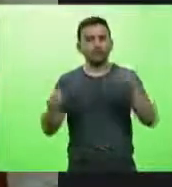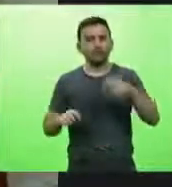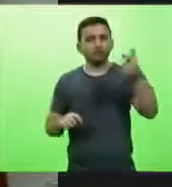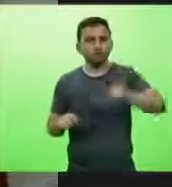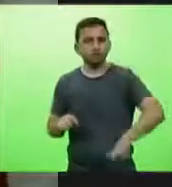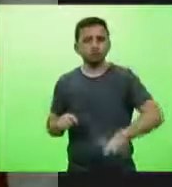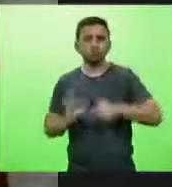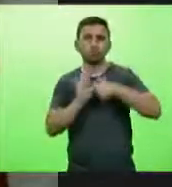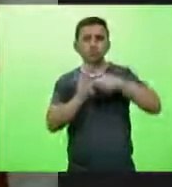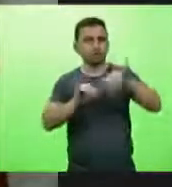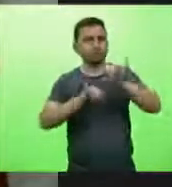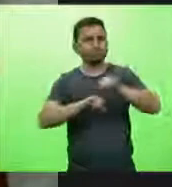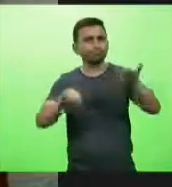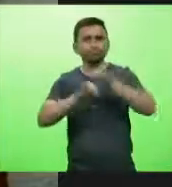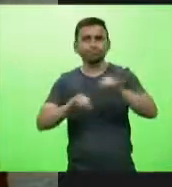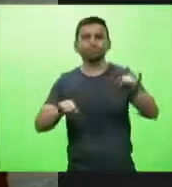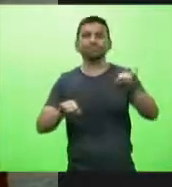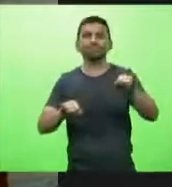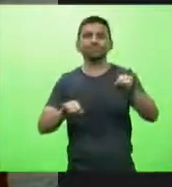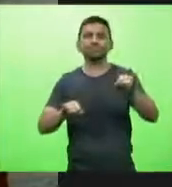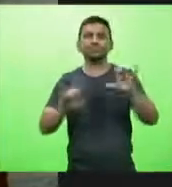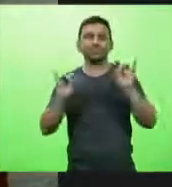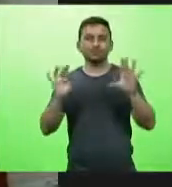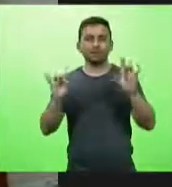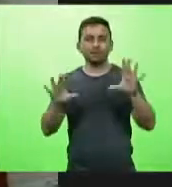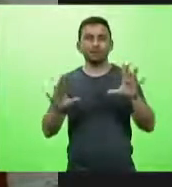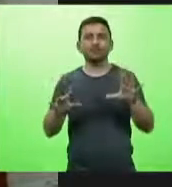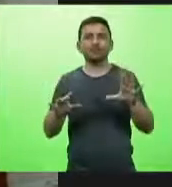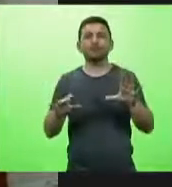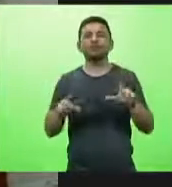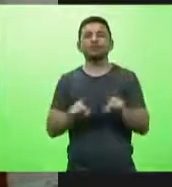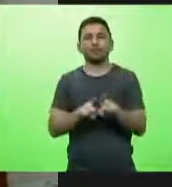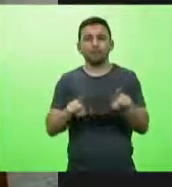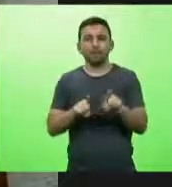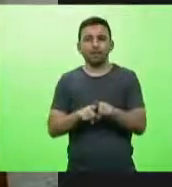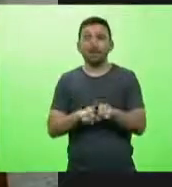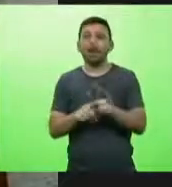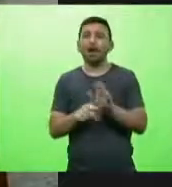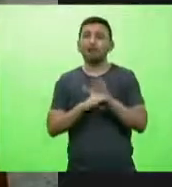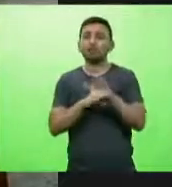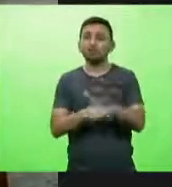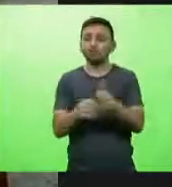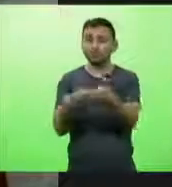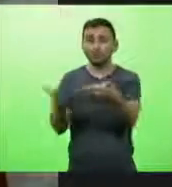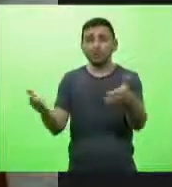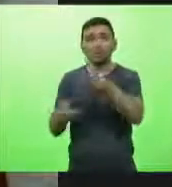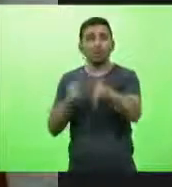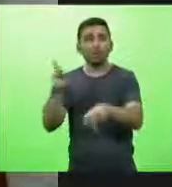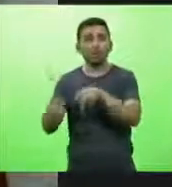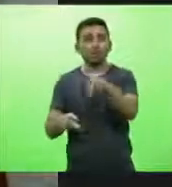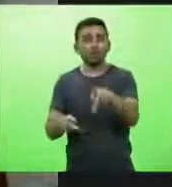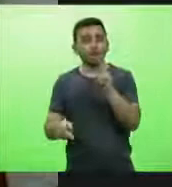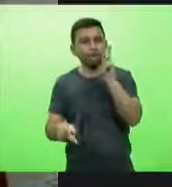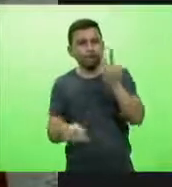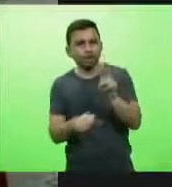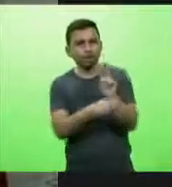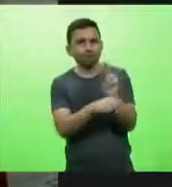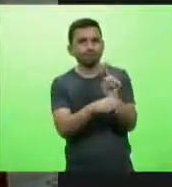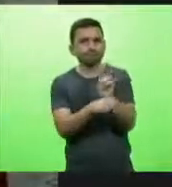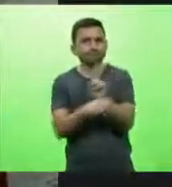ter esse protagonismo. E outra, é uma ferramenta para que você, cidadão, possa participar também